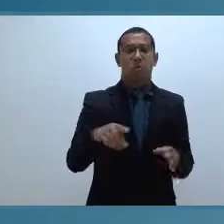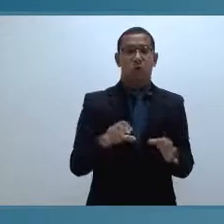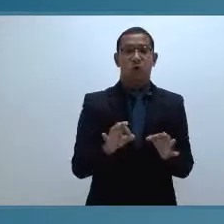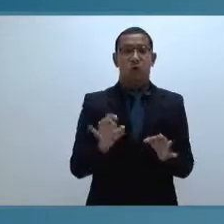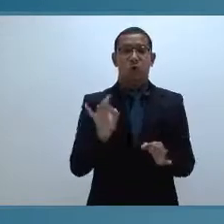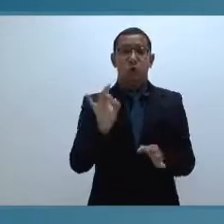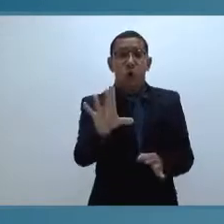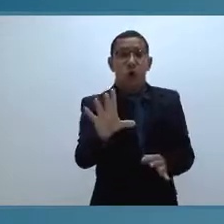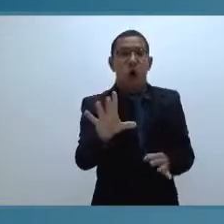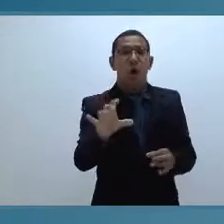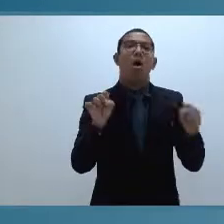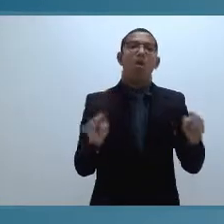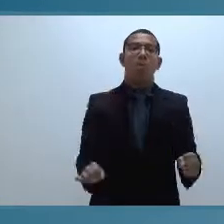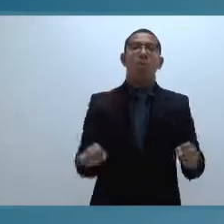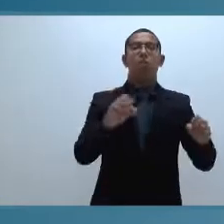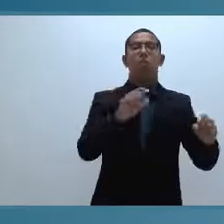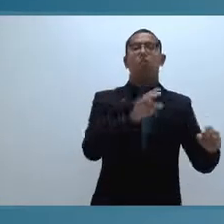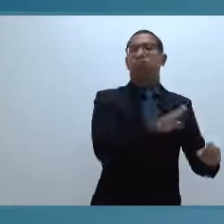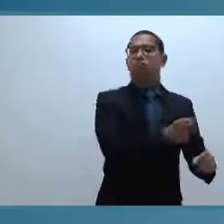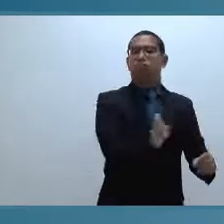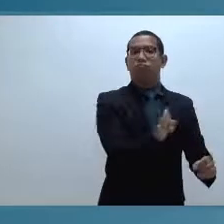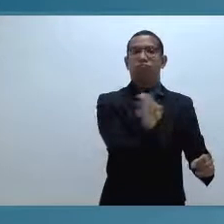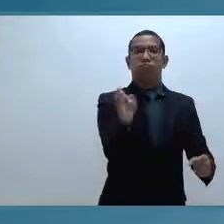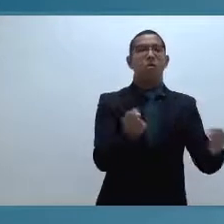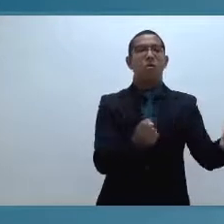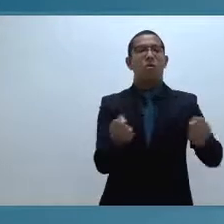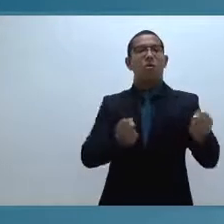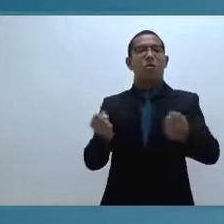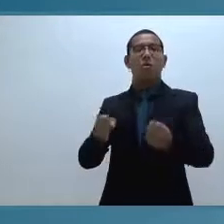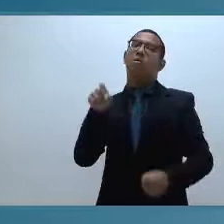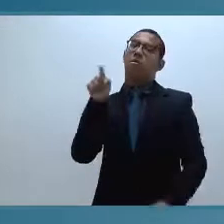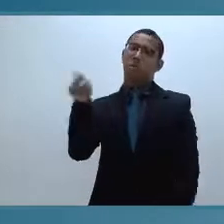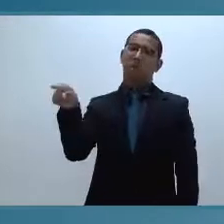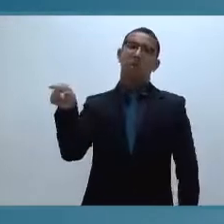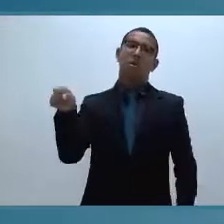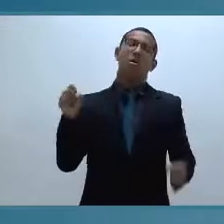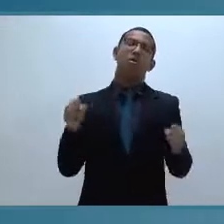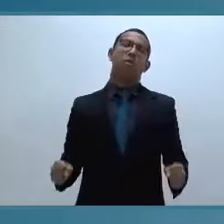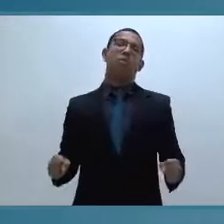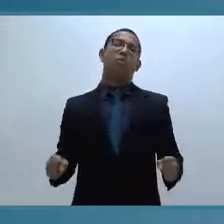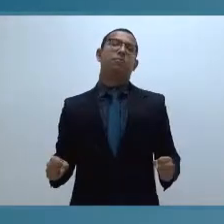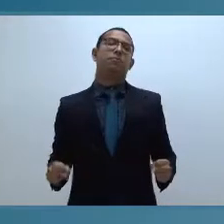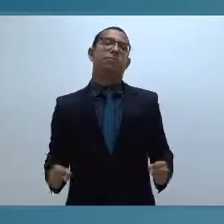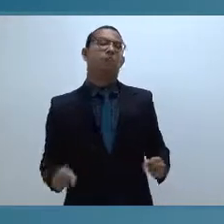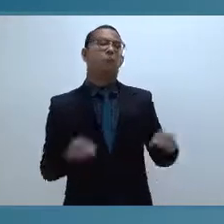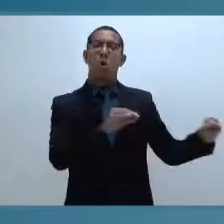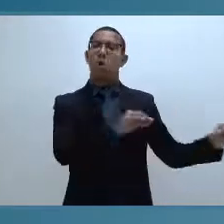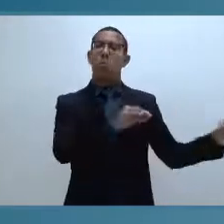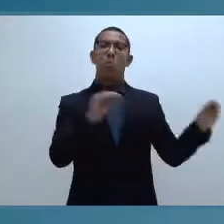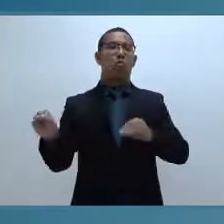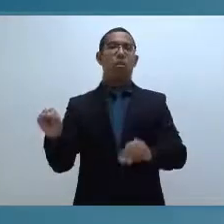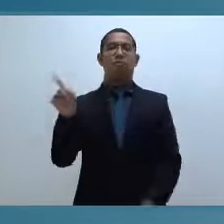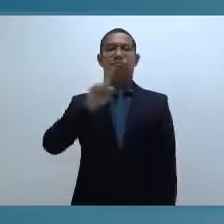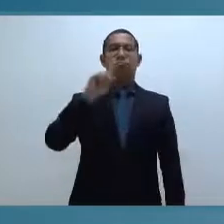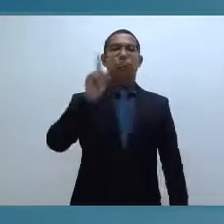alguma coisa. Então, por hora, eu também vou contar com a corregedora, que é do Rio,